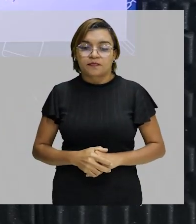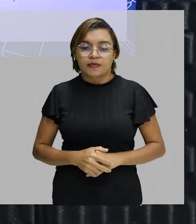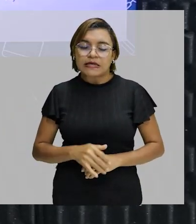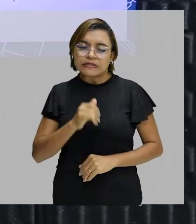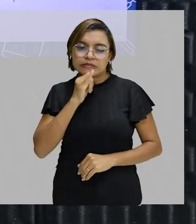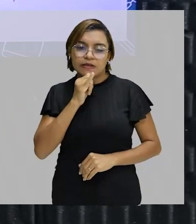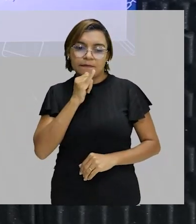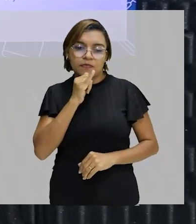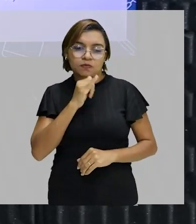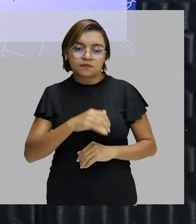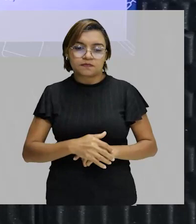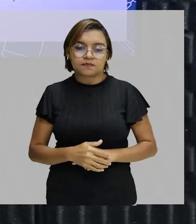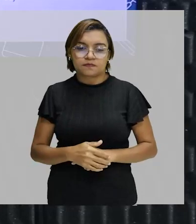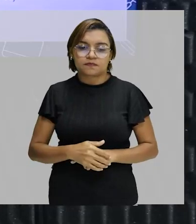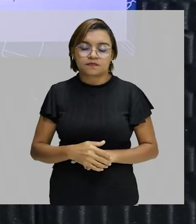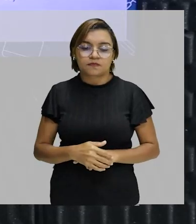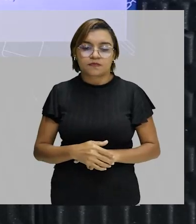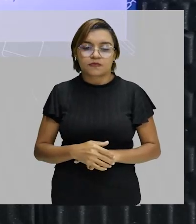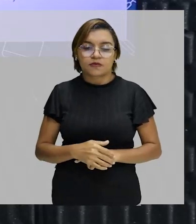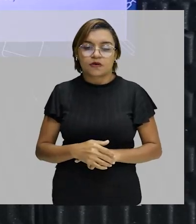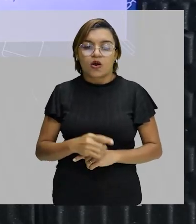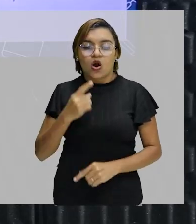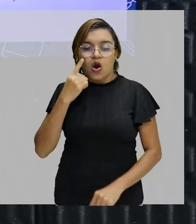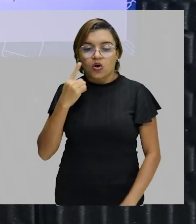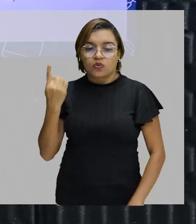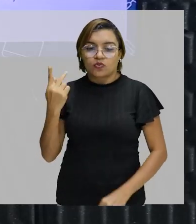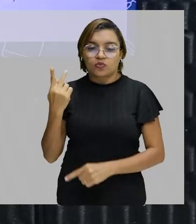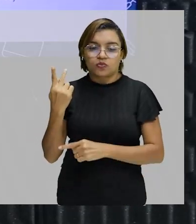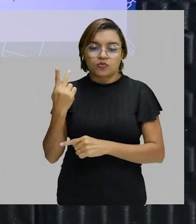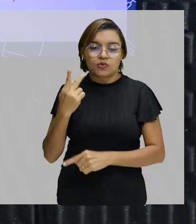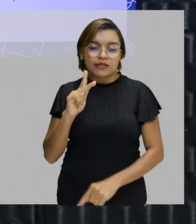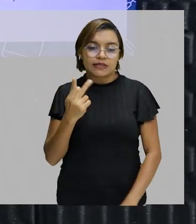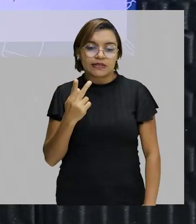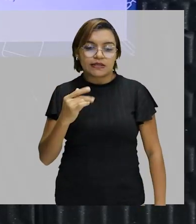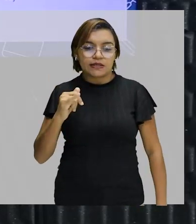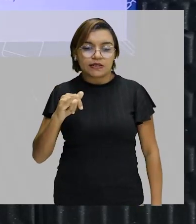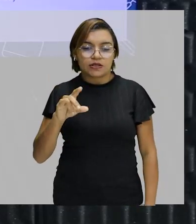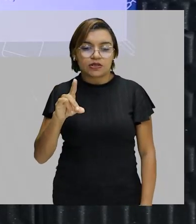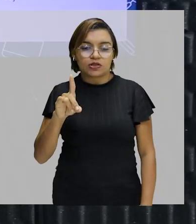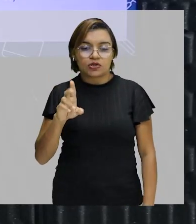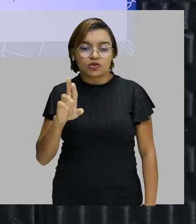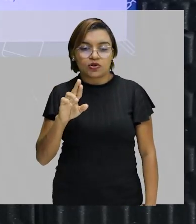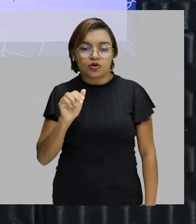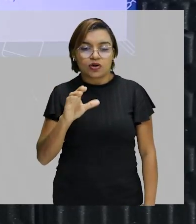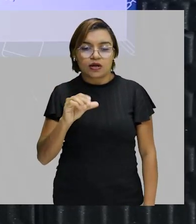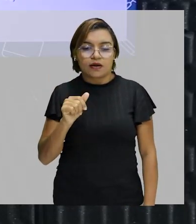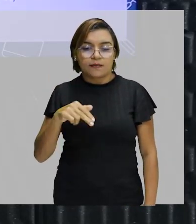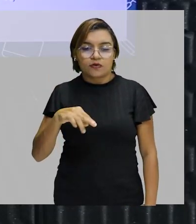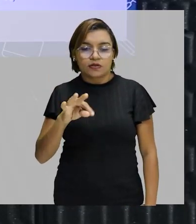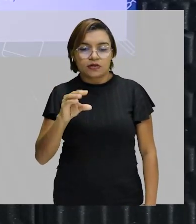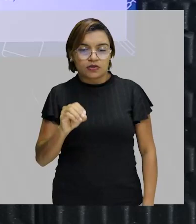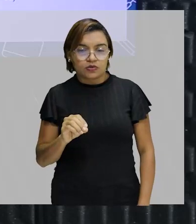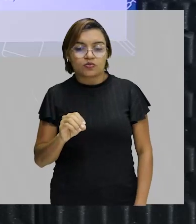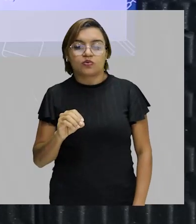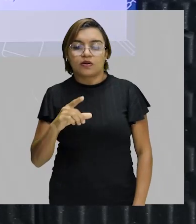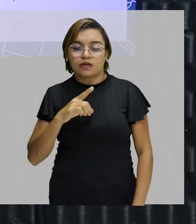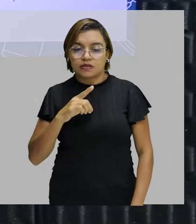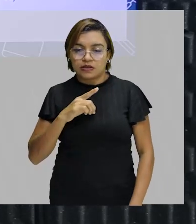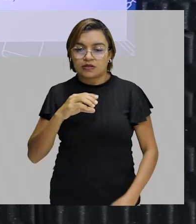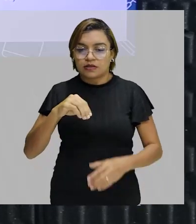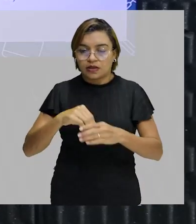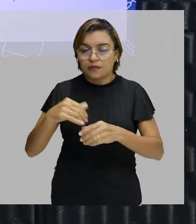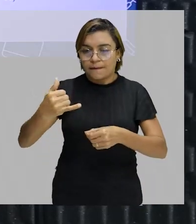só um exemplo. Um hidrocarboneto obtido a partir do petróleo apresenta fórmula